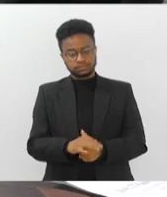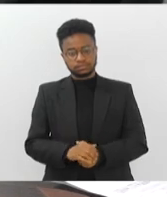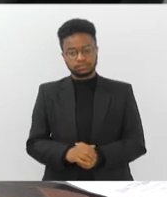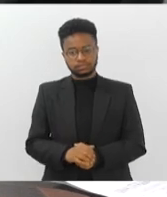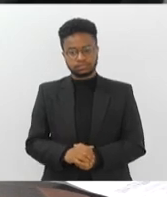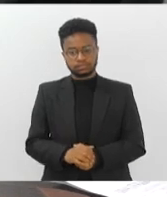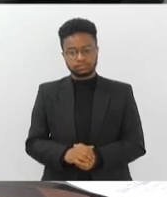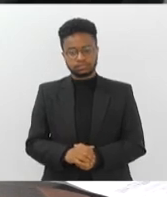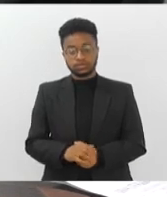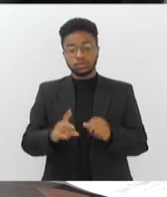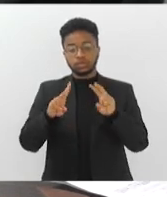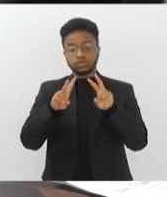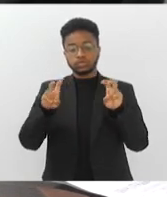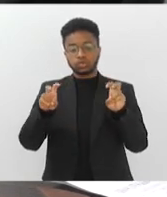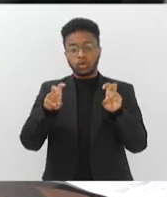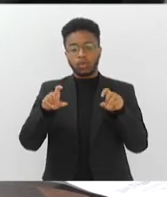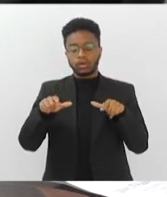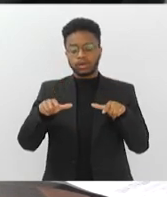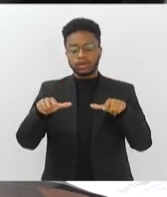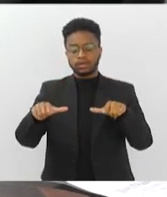de certificadoras